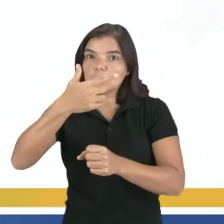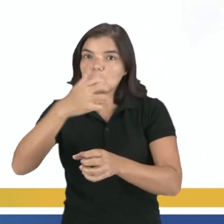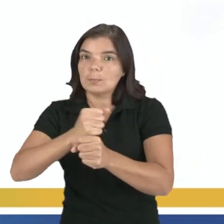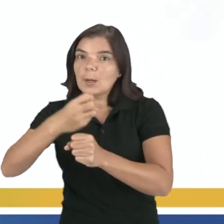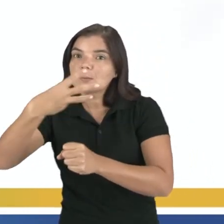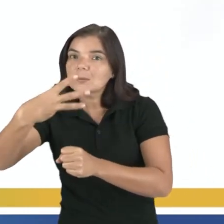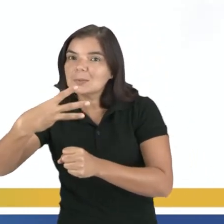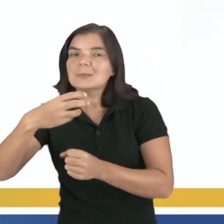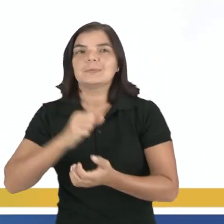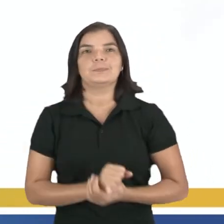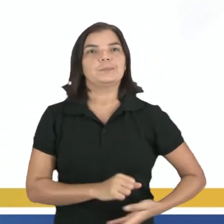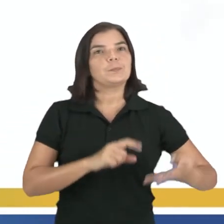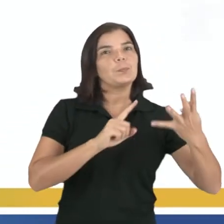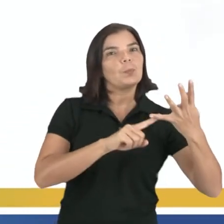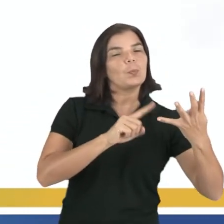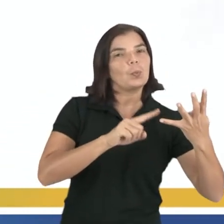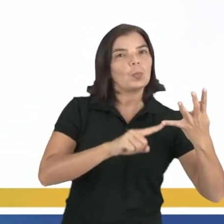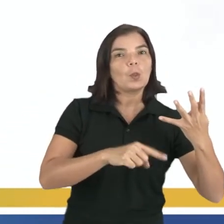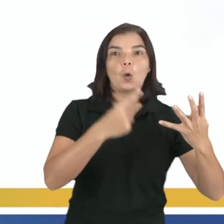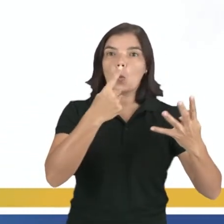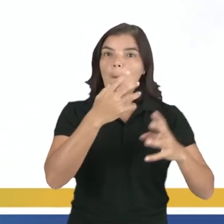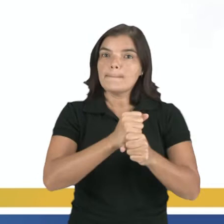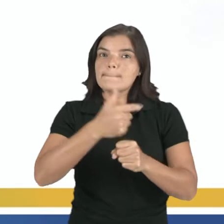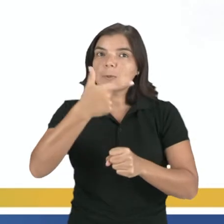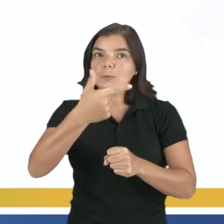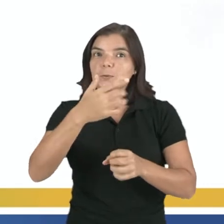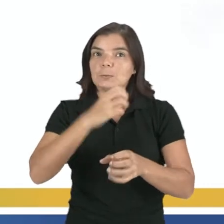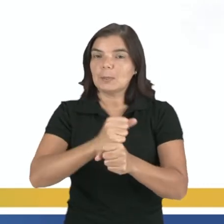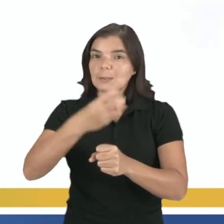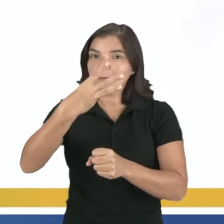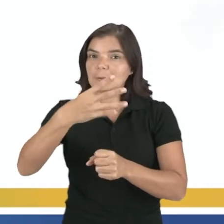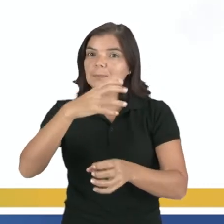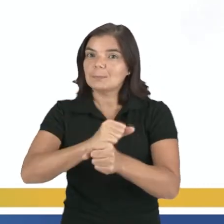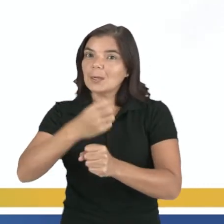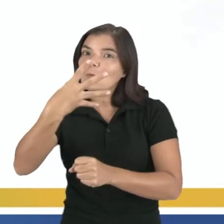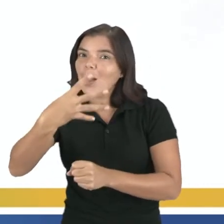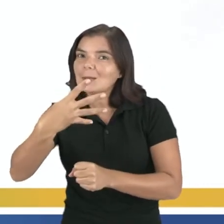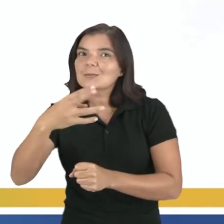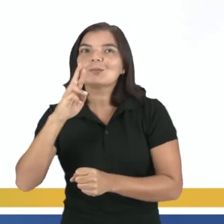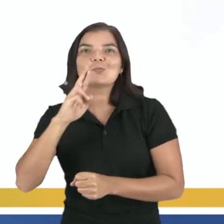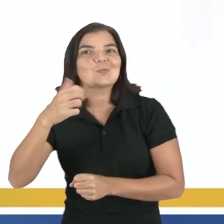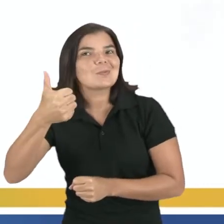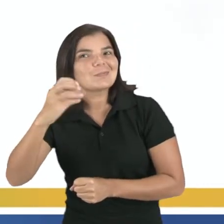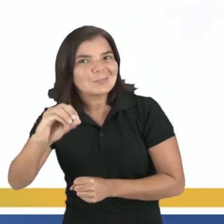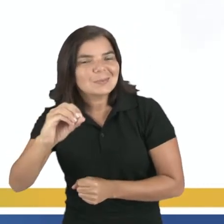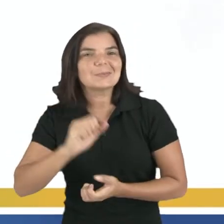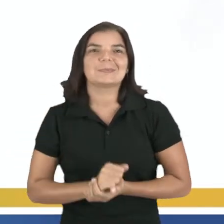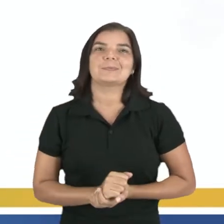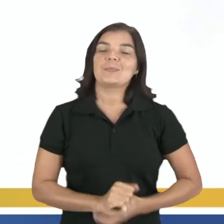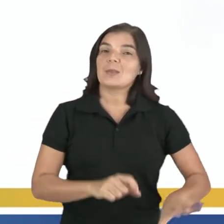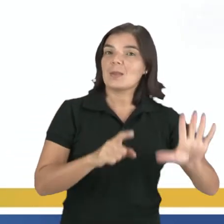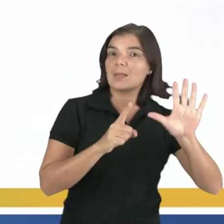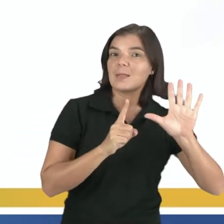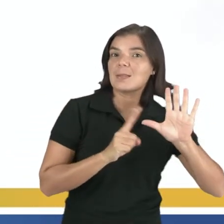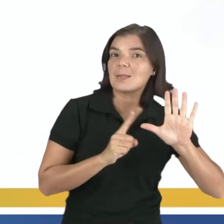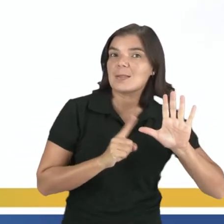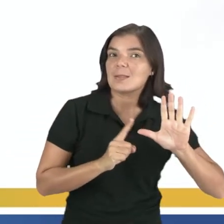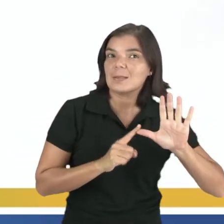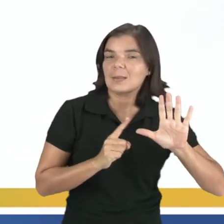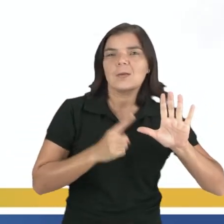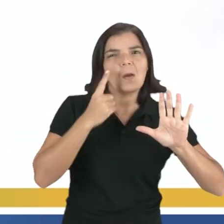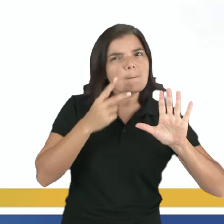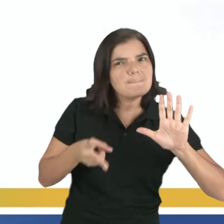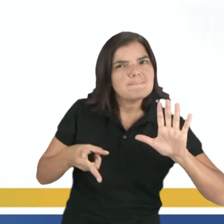Na quarta figura, eu tenho 1 mais 2 mais 3 mais 4, que dá 10. Você